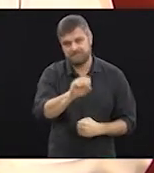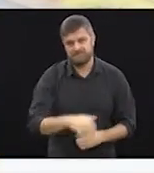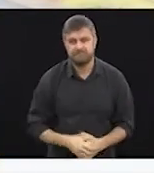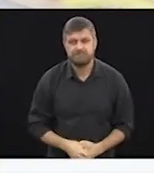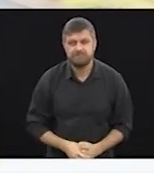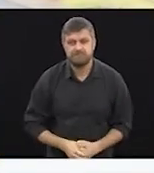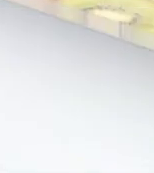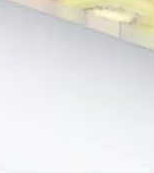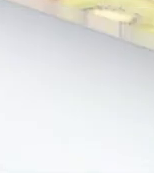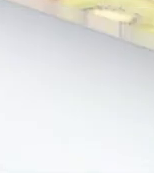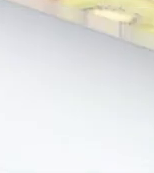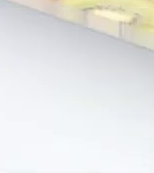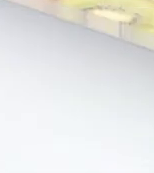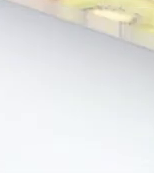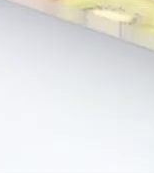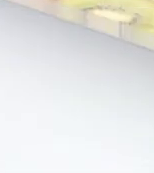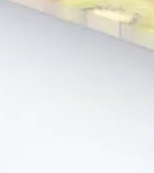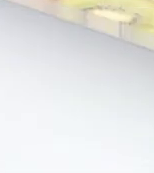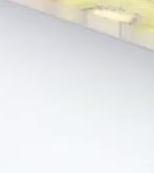quadril.